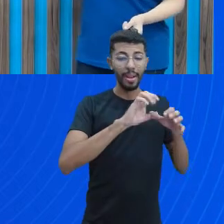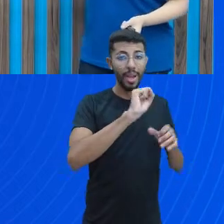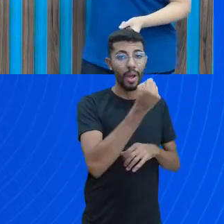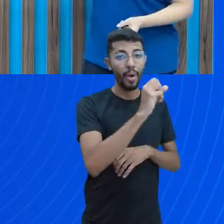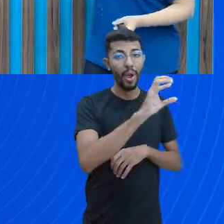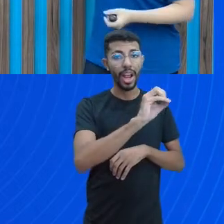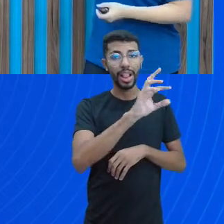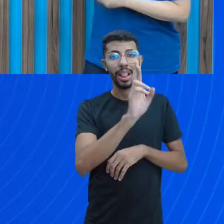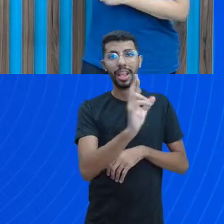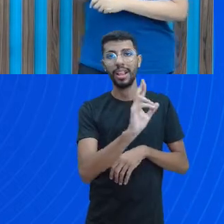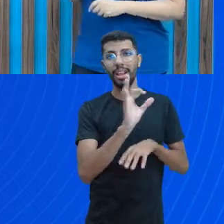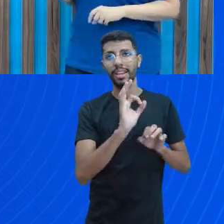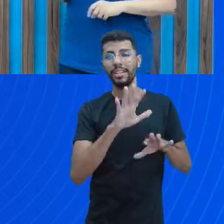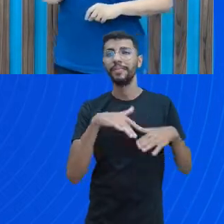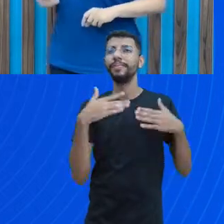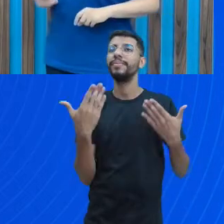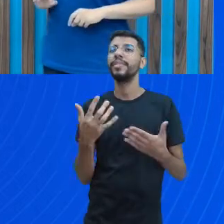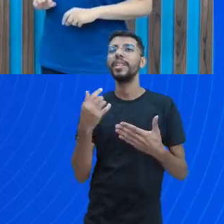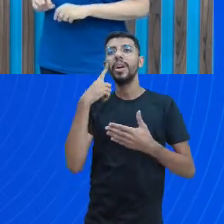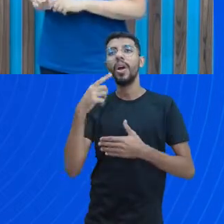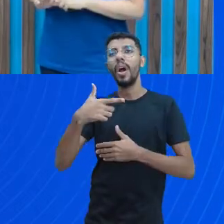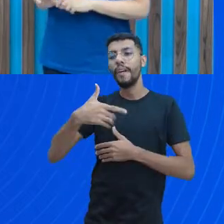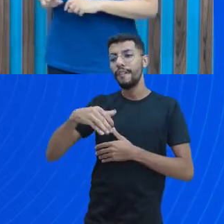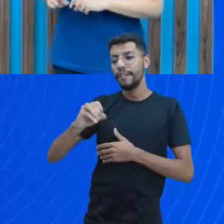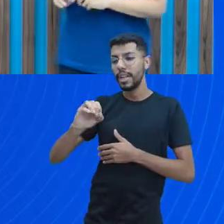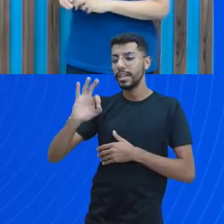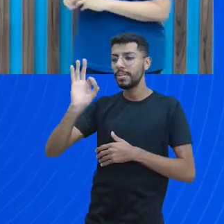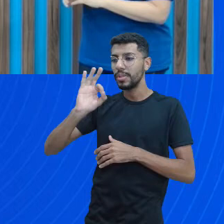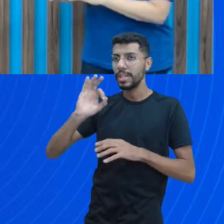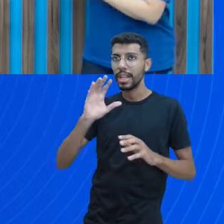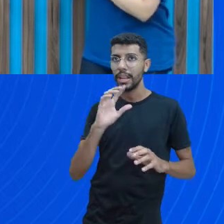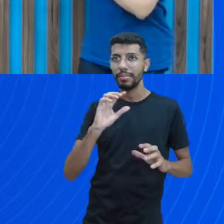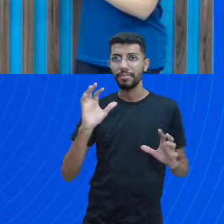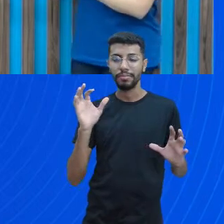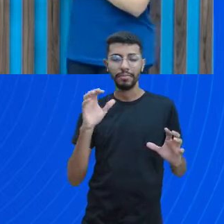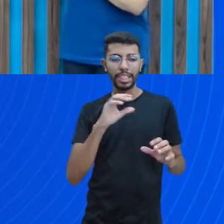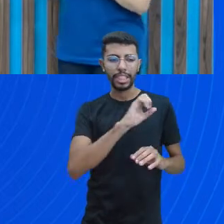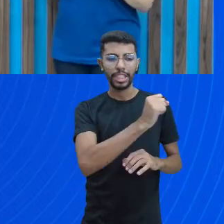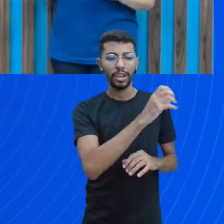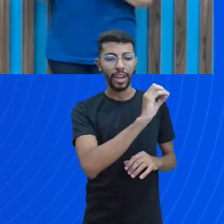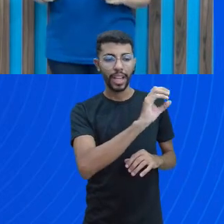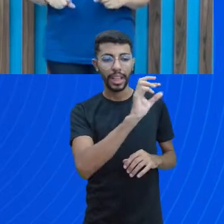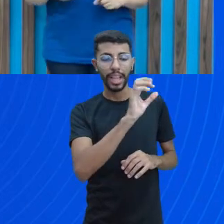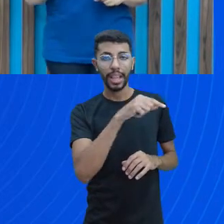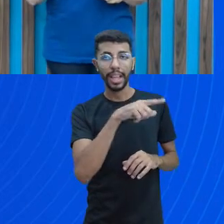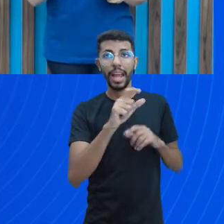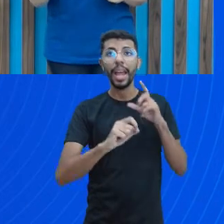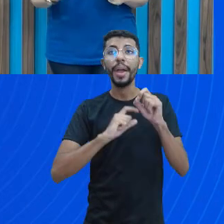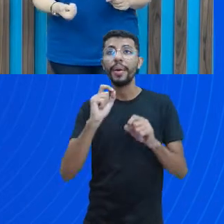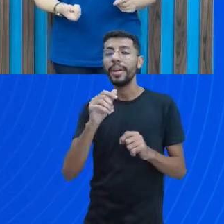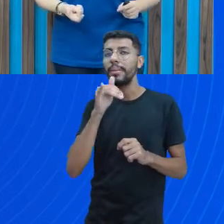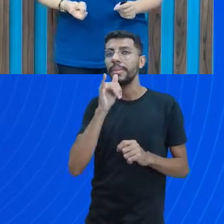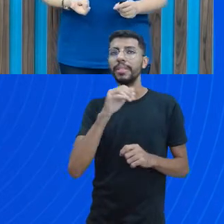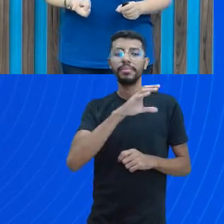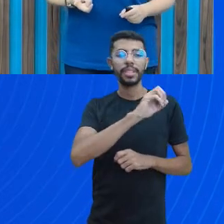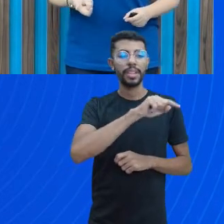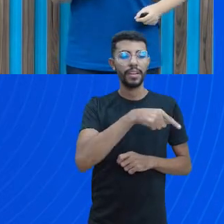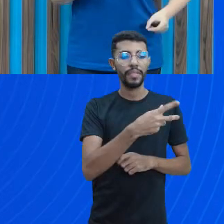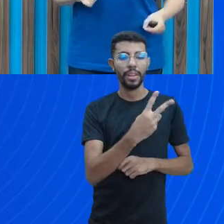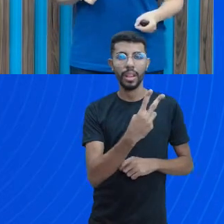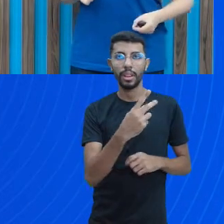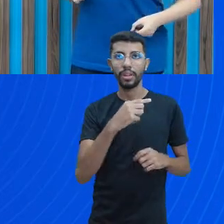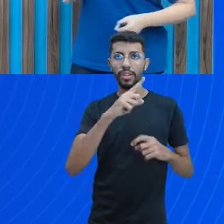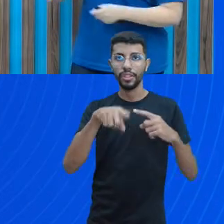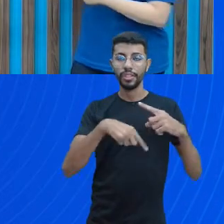Então, quem que é 20% de 80? Vamos dar uma olhadinha aqui. A gente tem o 0,2, né? A representação decimal